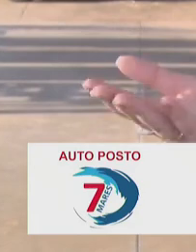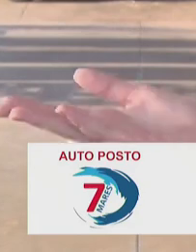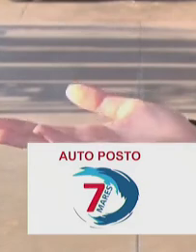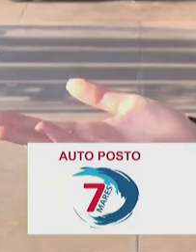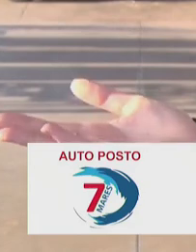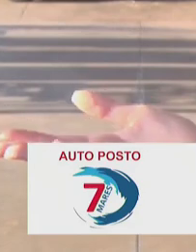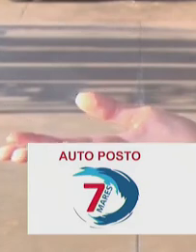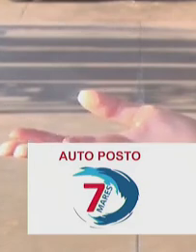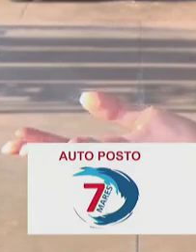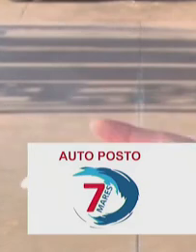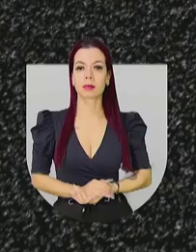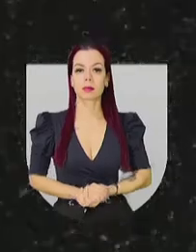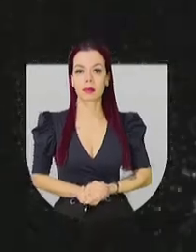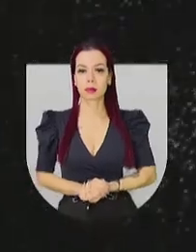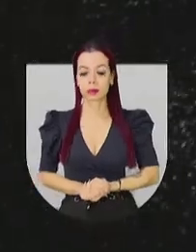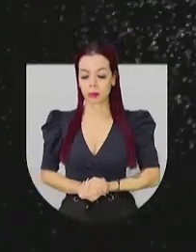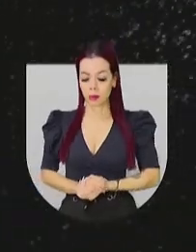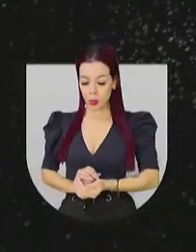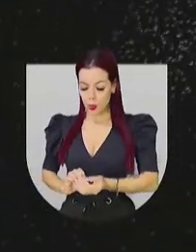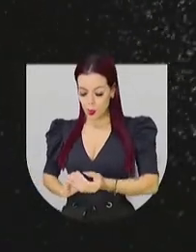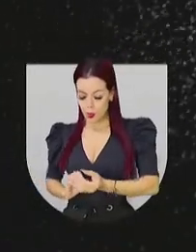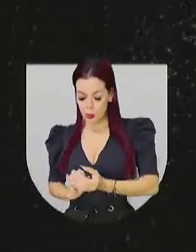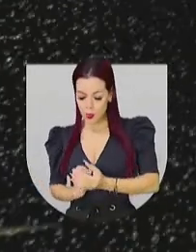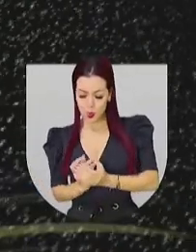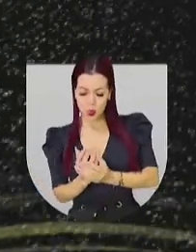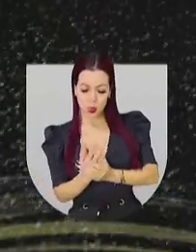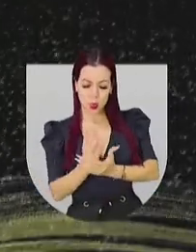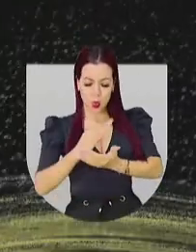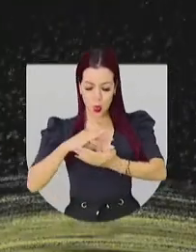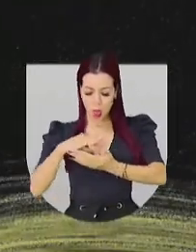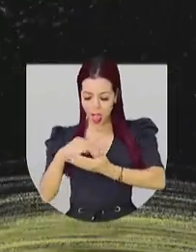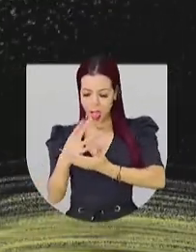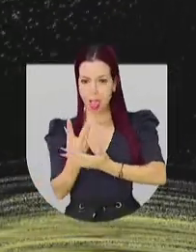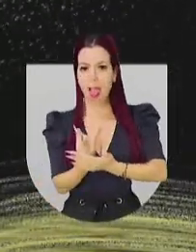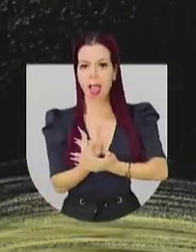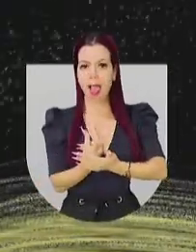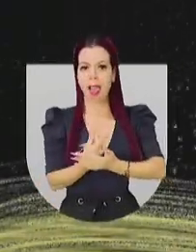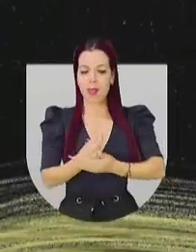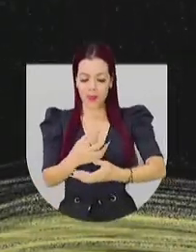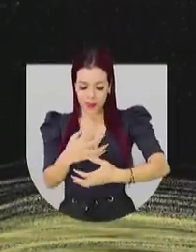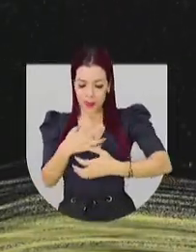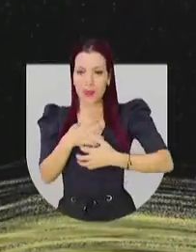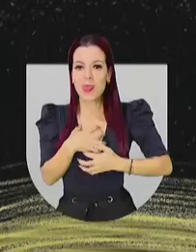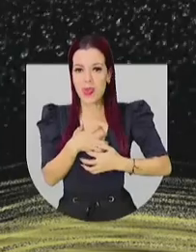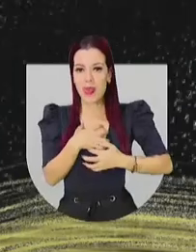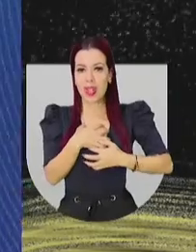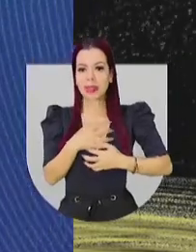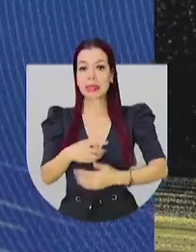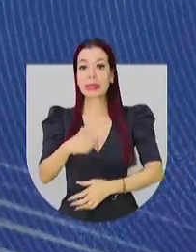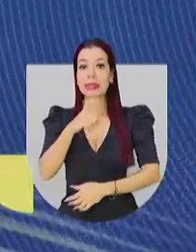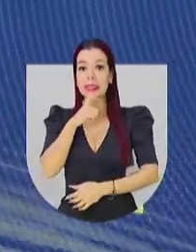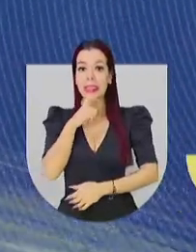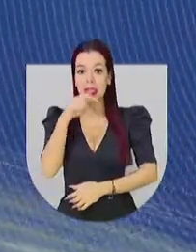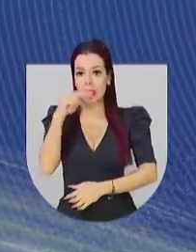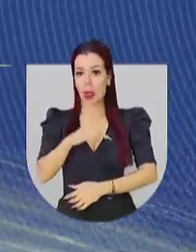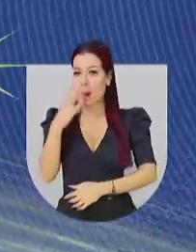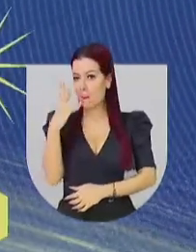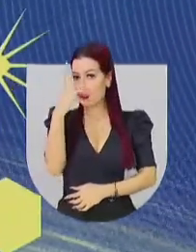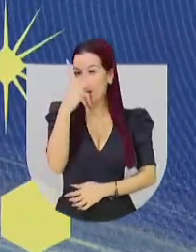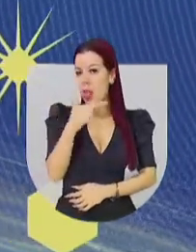tudo que você e seu veículo precisam. Da terra viva, nossa arte vibra. Festival de Inverno de